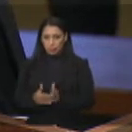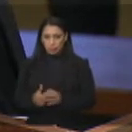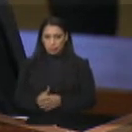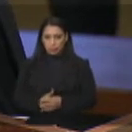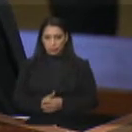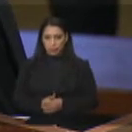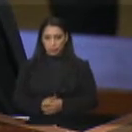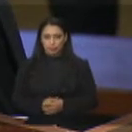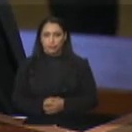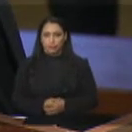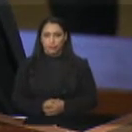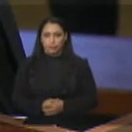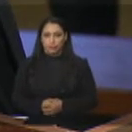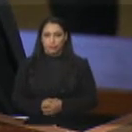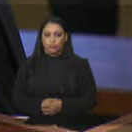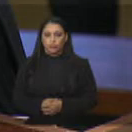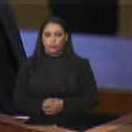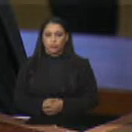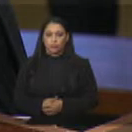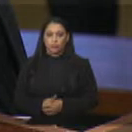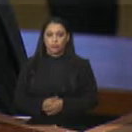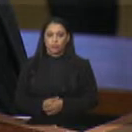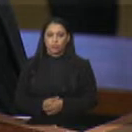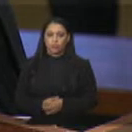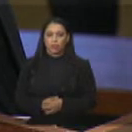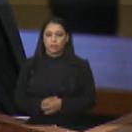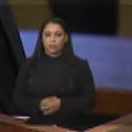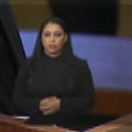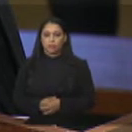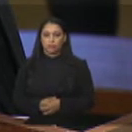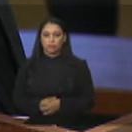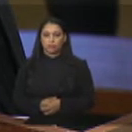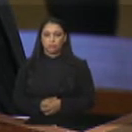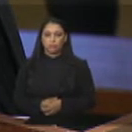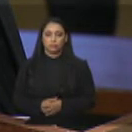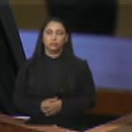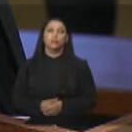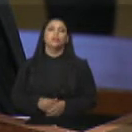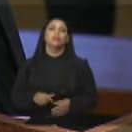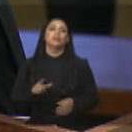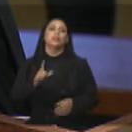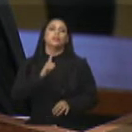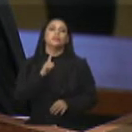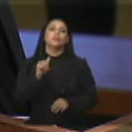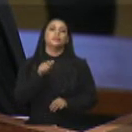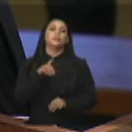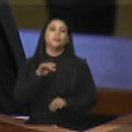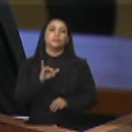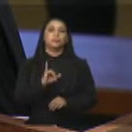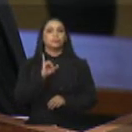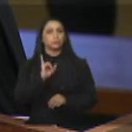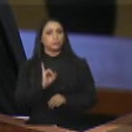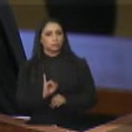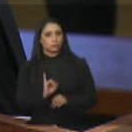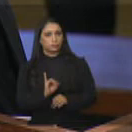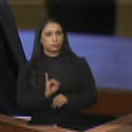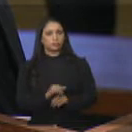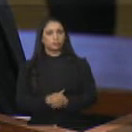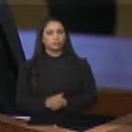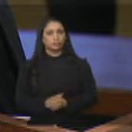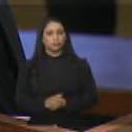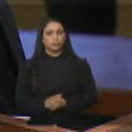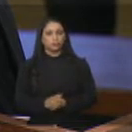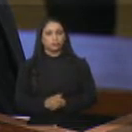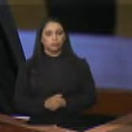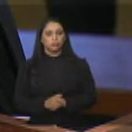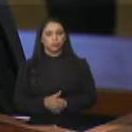E dizer o seguinte, presidente, nós temos a ação direta de inconstitucionalidade, a